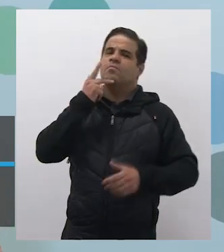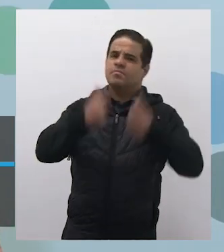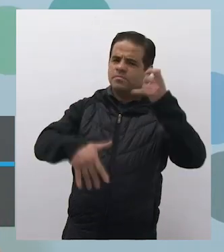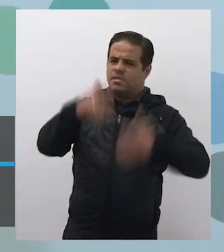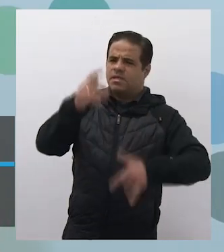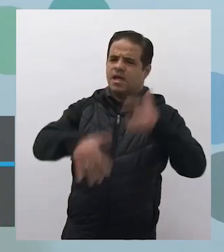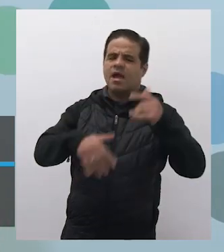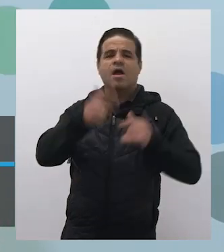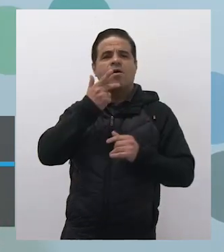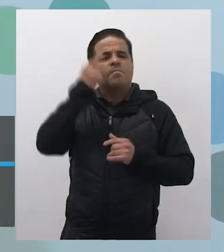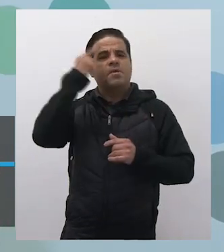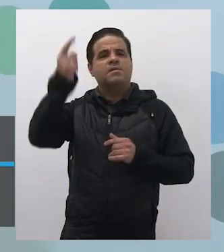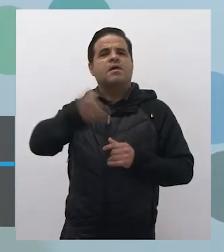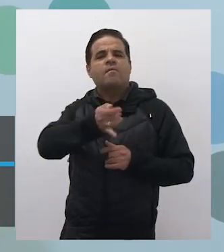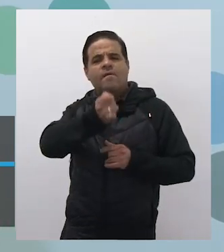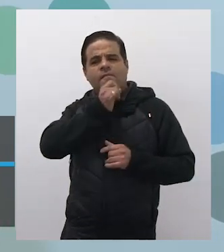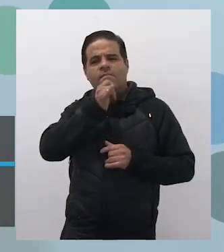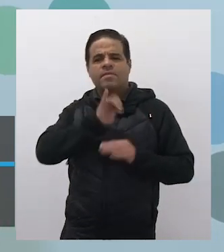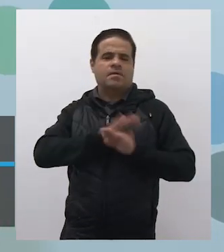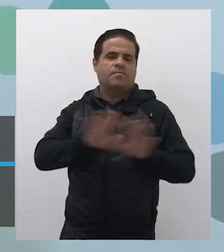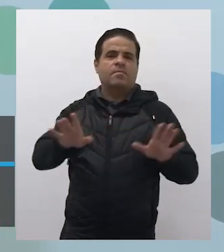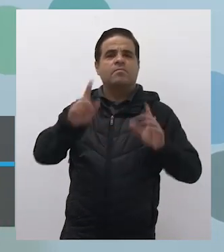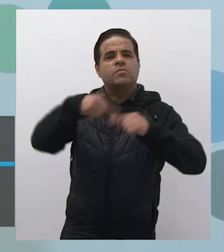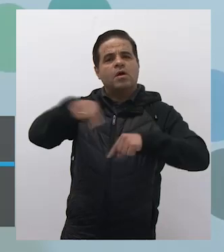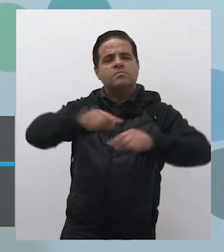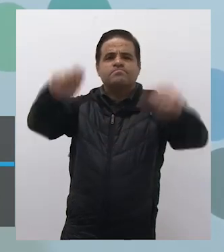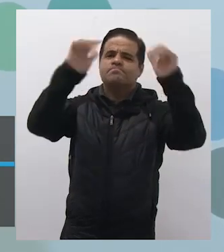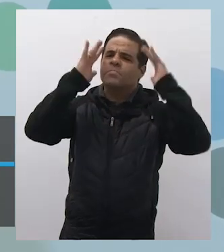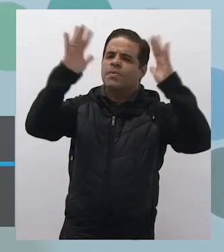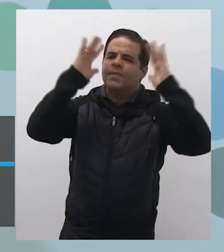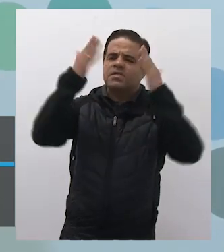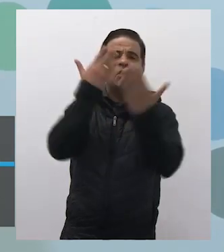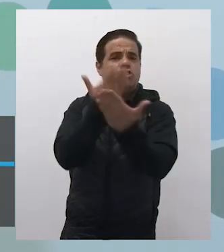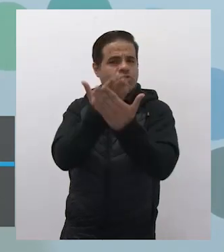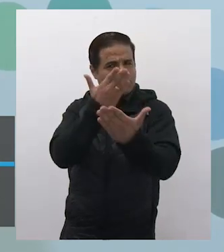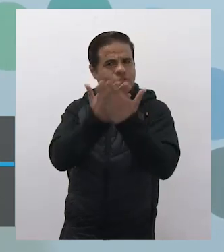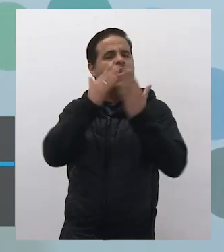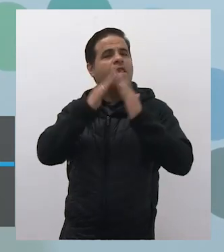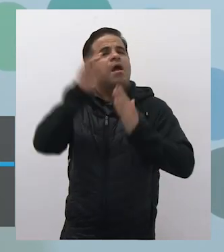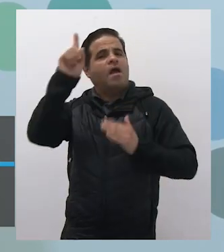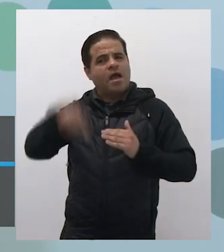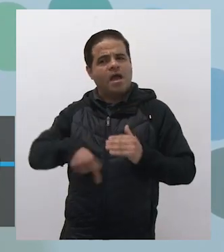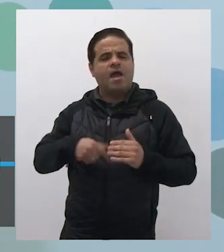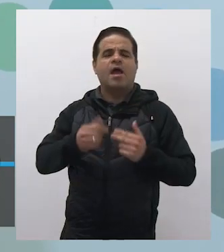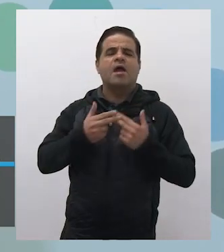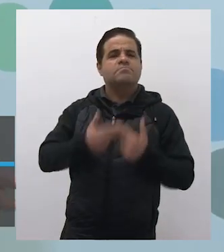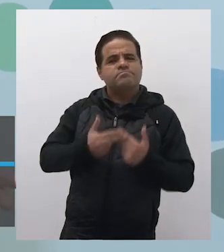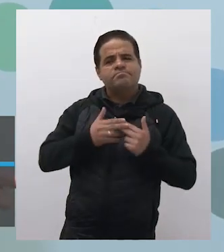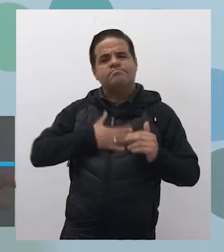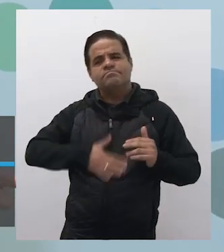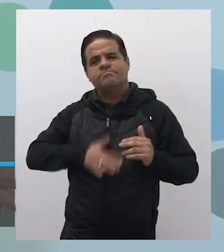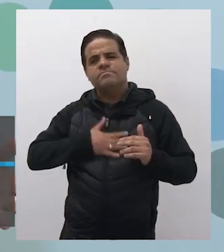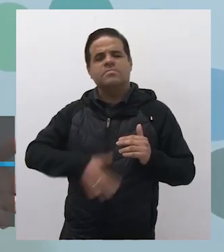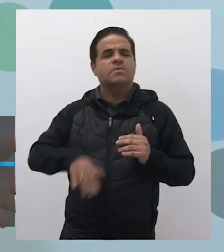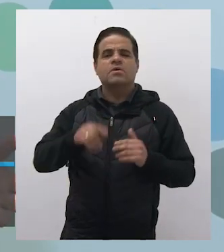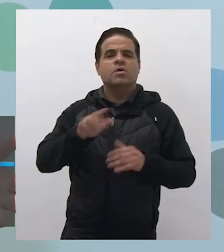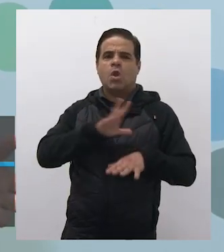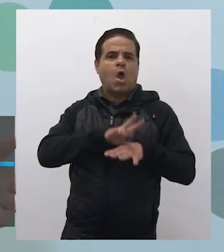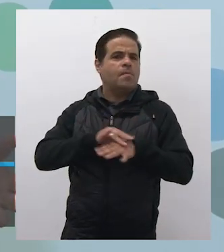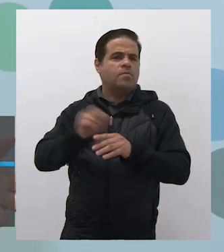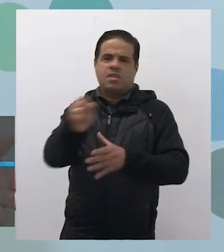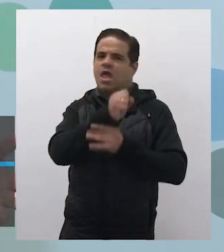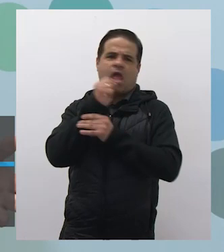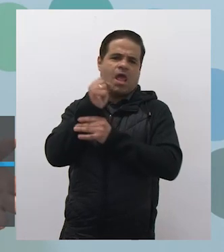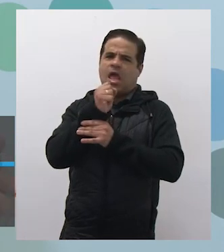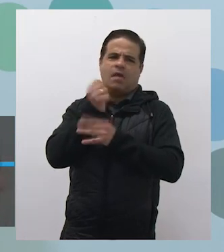isso, eu pensei num exemplo médico, assim. Vamos imaginar que a nossa escola, ela é ali um paciente. Não com uma doença grave,